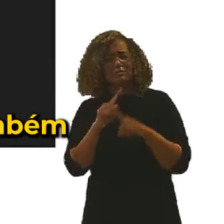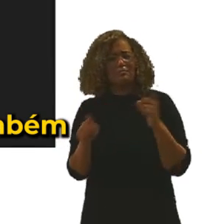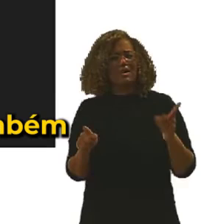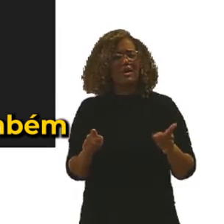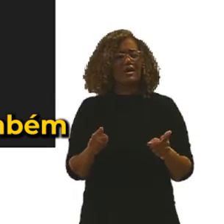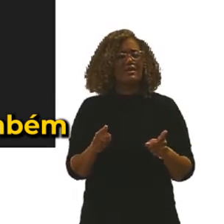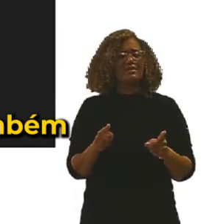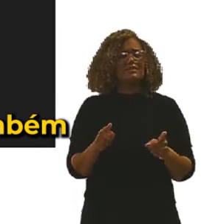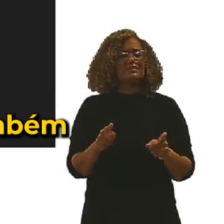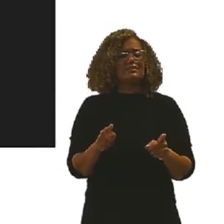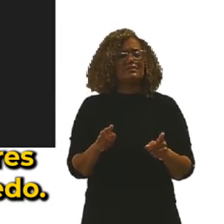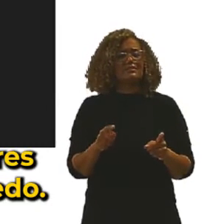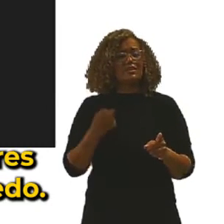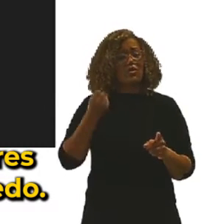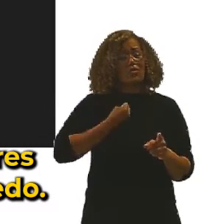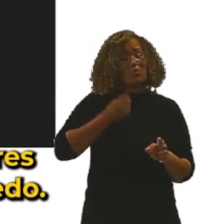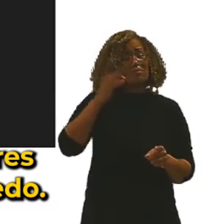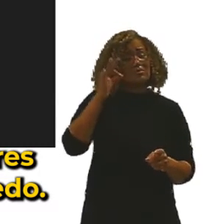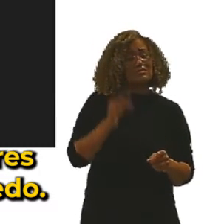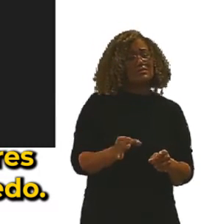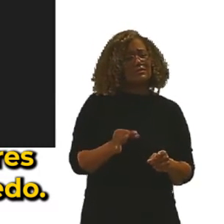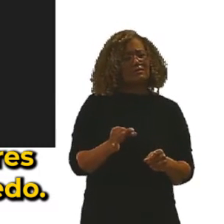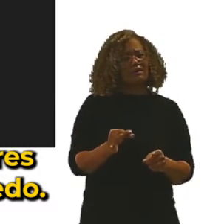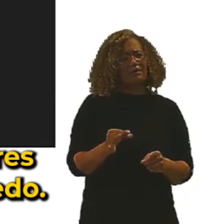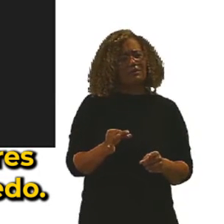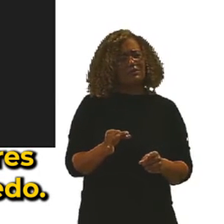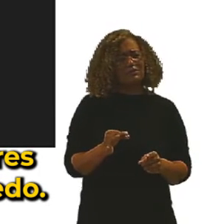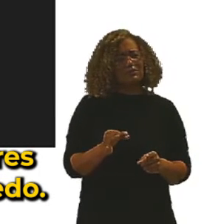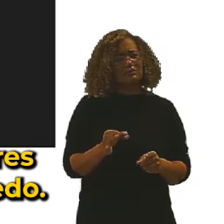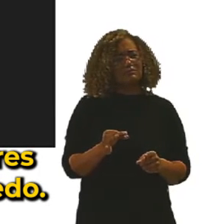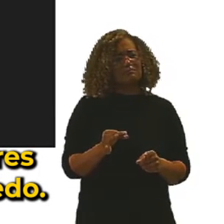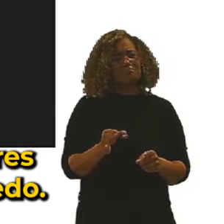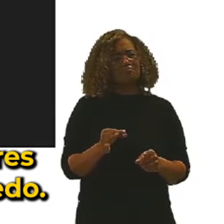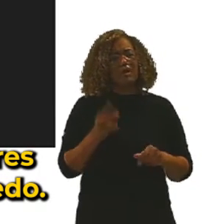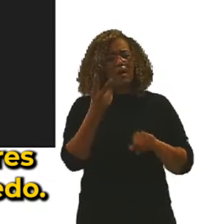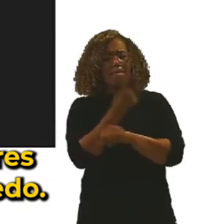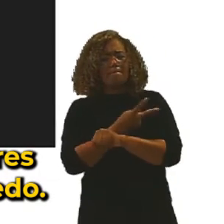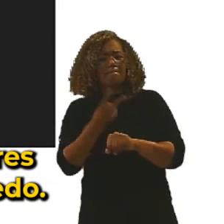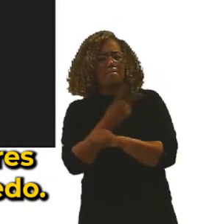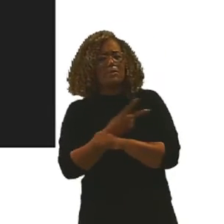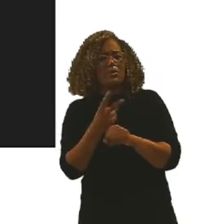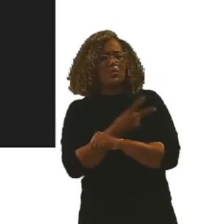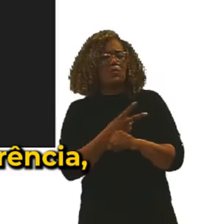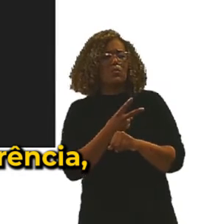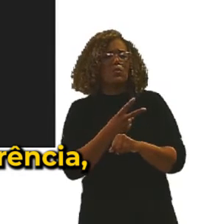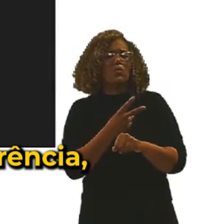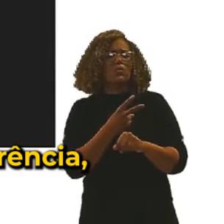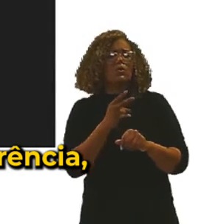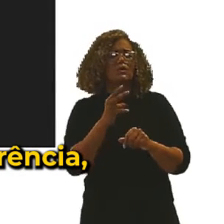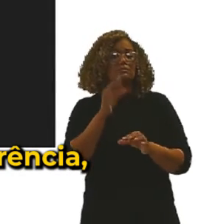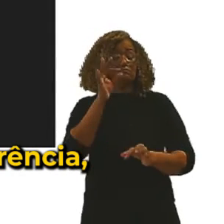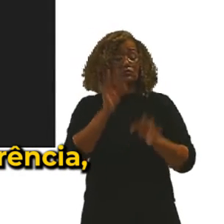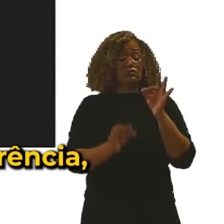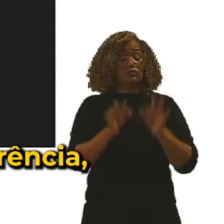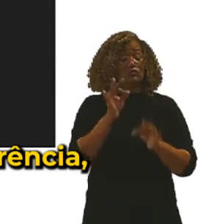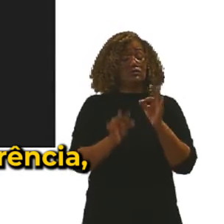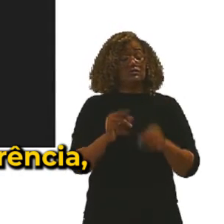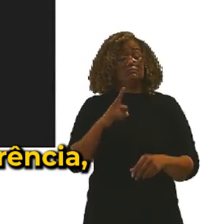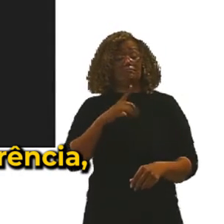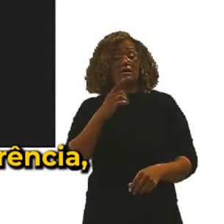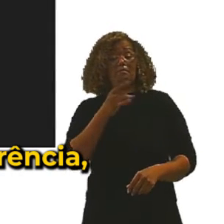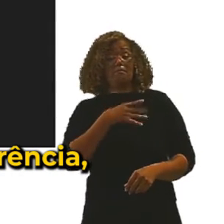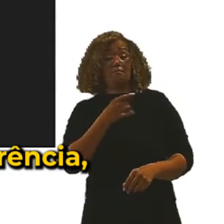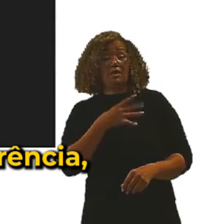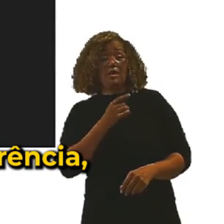Data Senado, que é o que vai ao encontro da expectativa das mulheres que procuram o Poder Judiciário, é o medo. Elas têm medo de realizar boletins